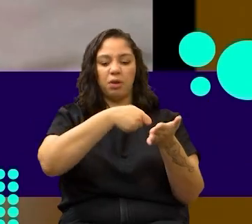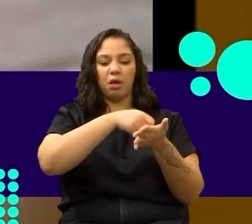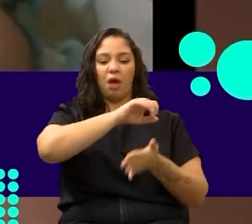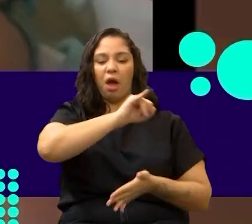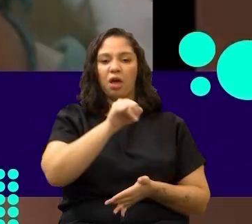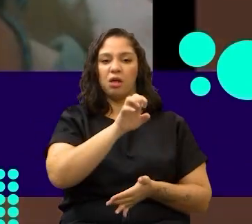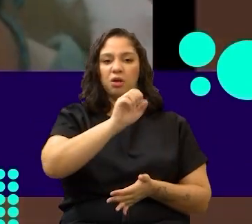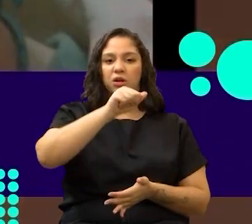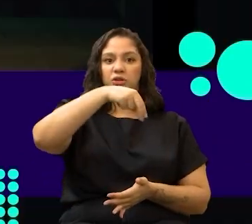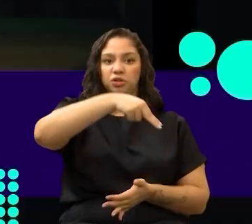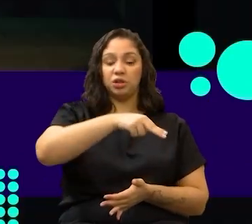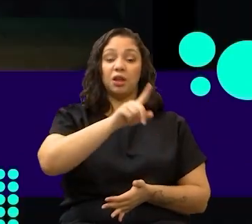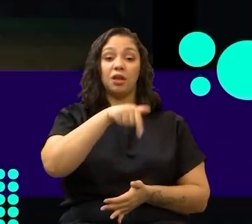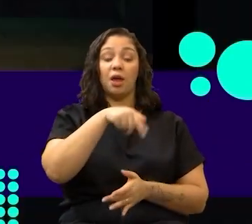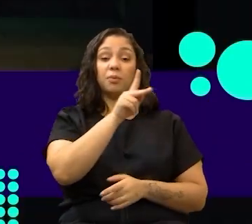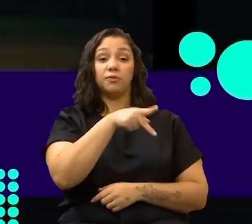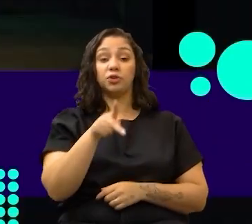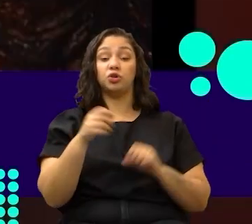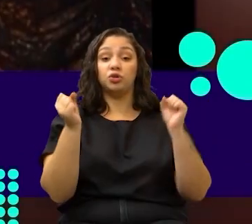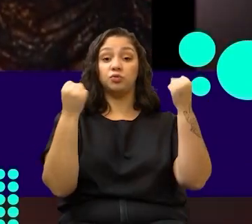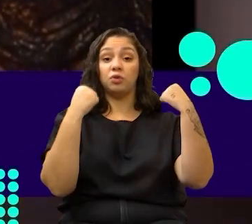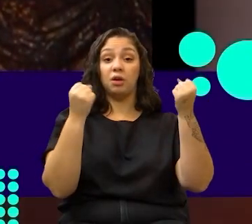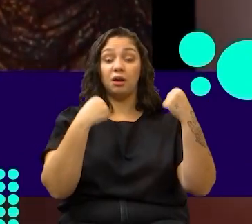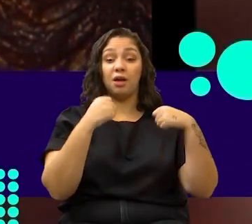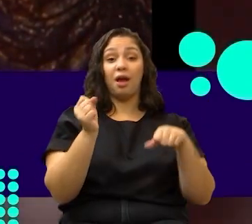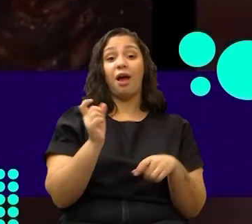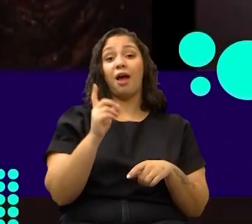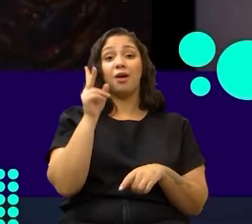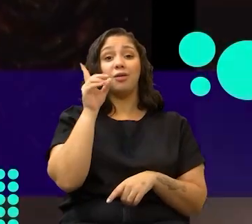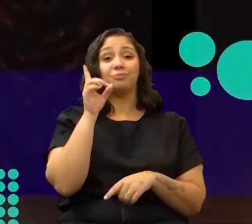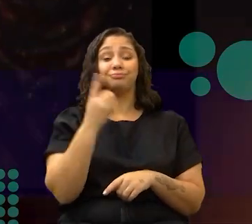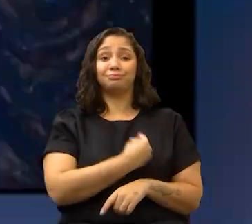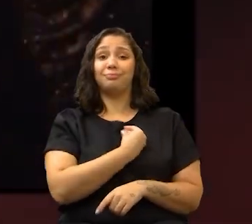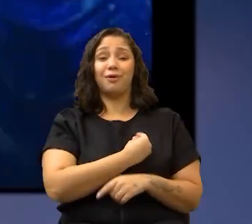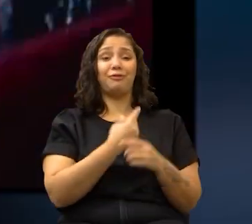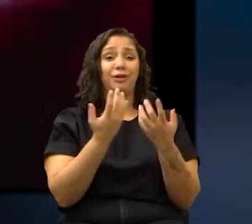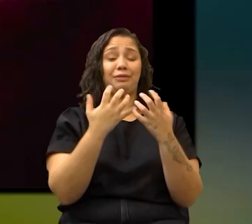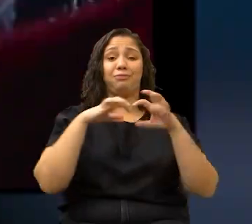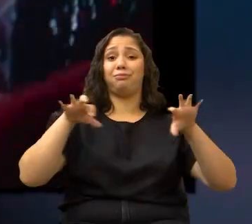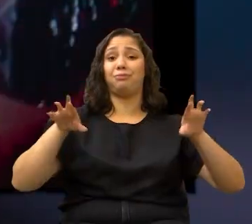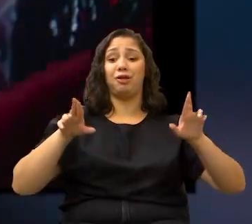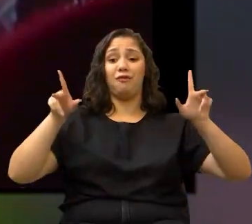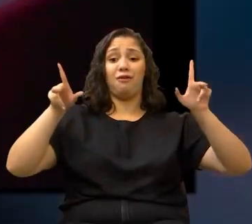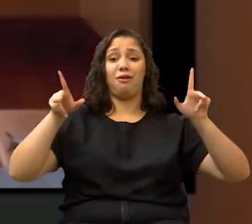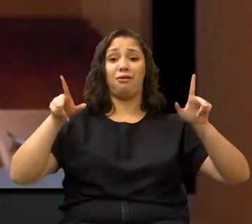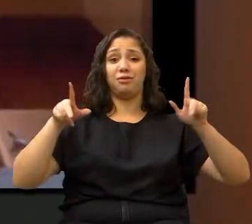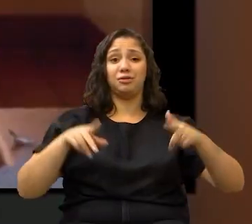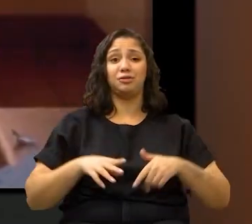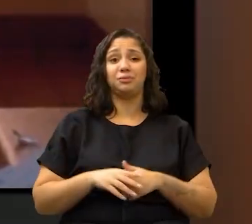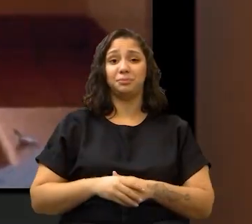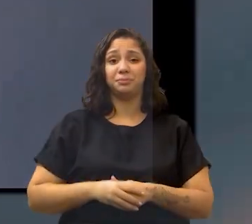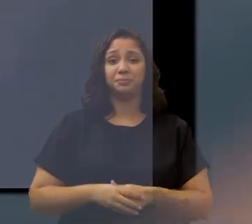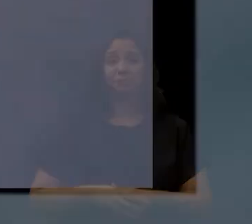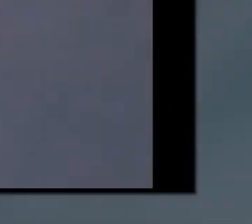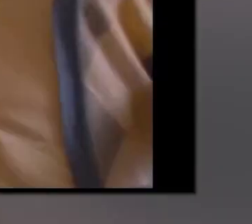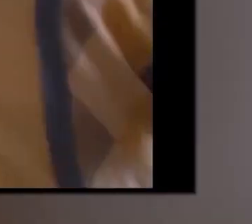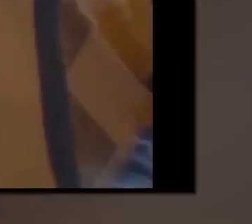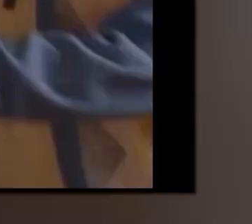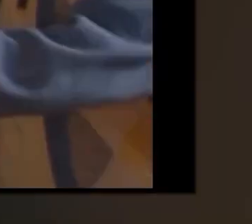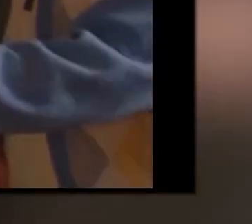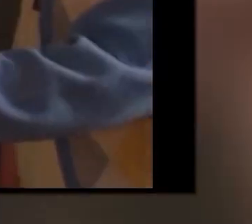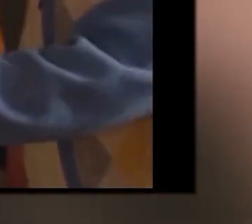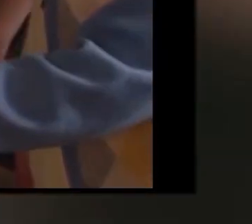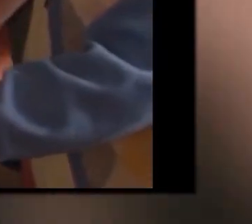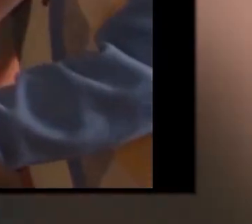Jean, a professora de educação física, a levar uma vida dupla. She reminded me a bit of you, you know. A deer